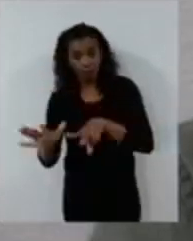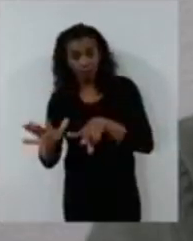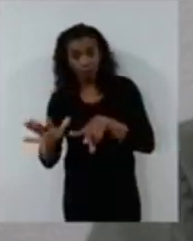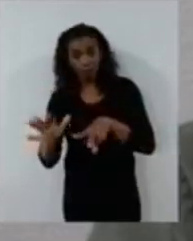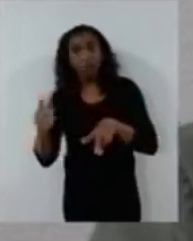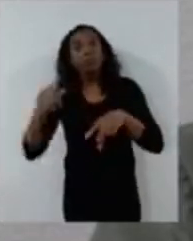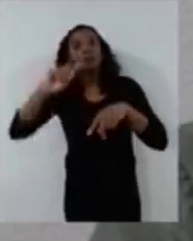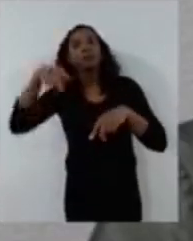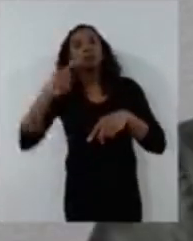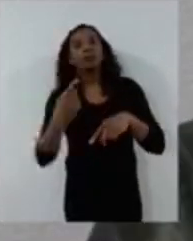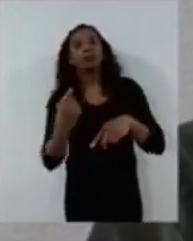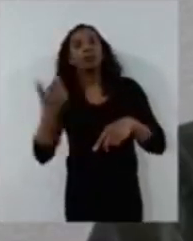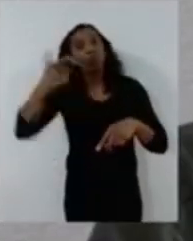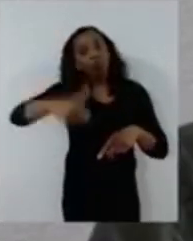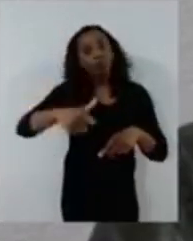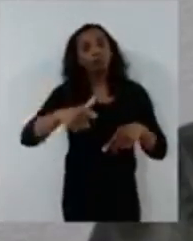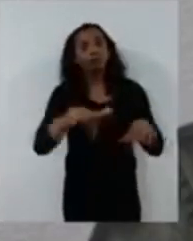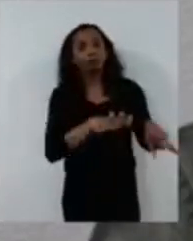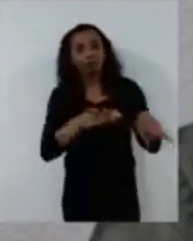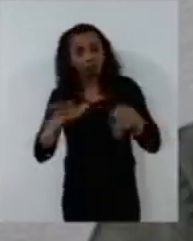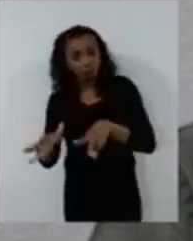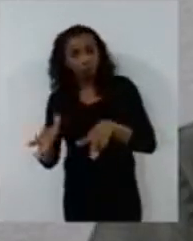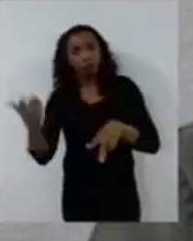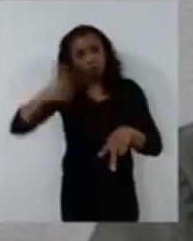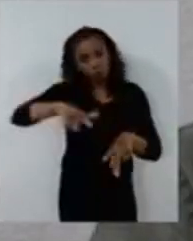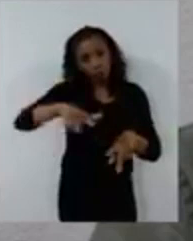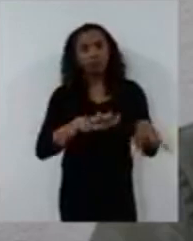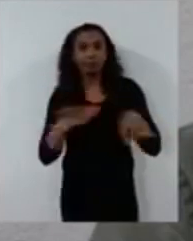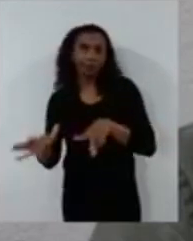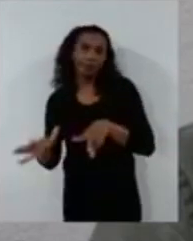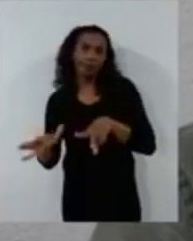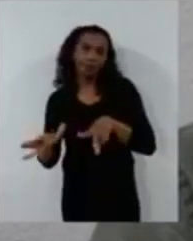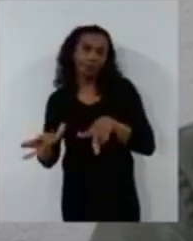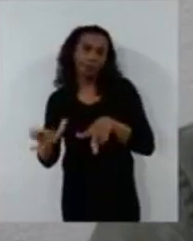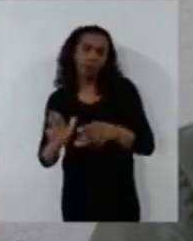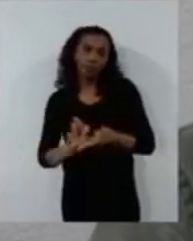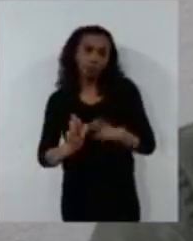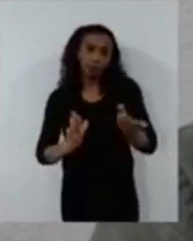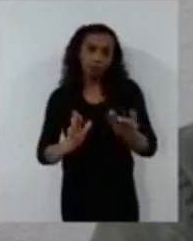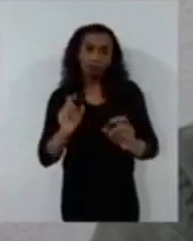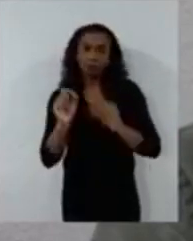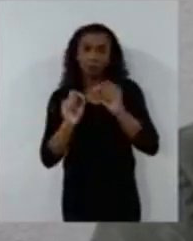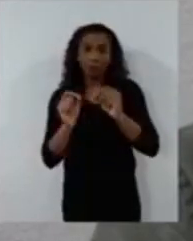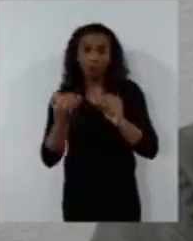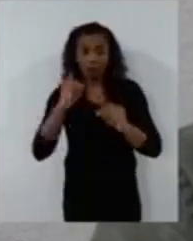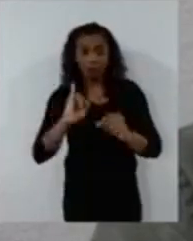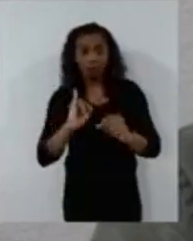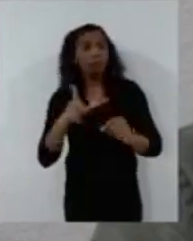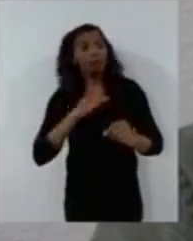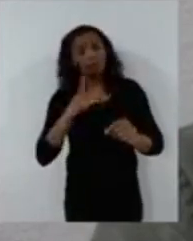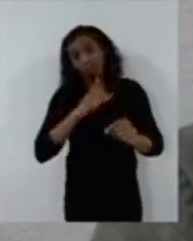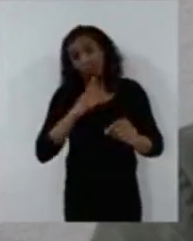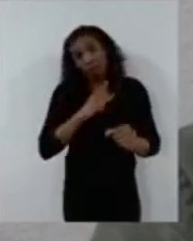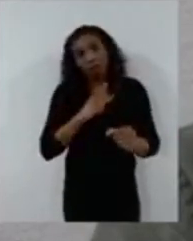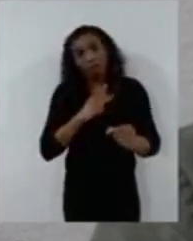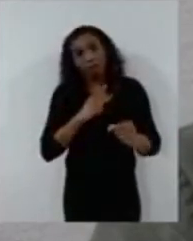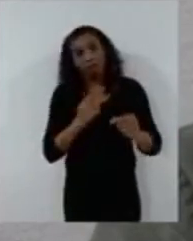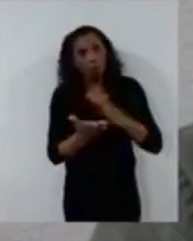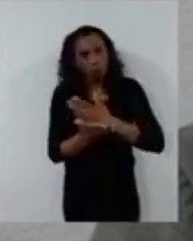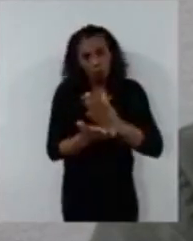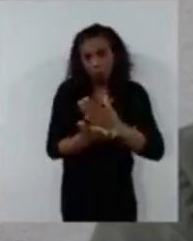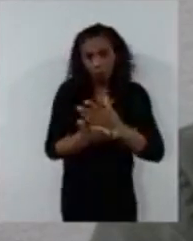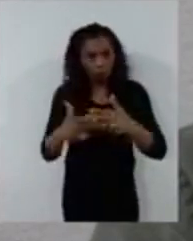vale para toda a semana seguinte. Com exceção, se nós tivermos uma situação muito